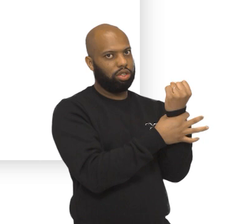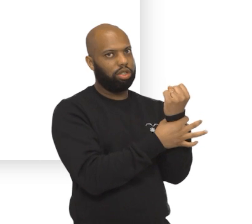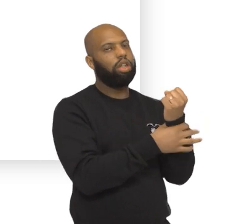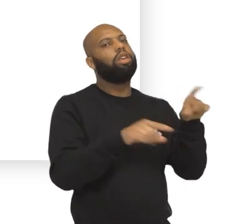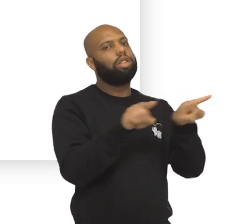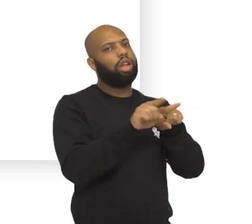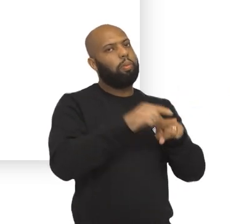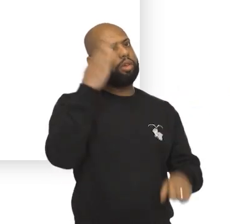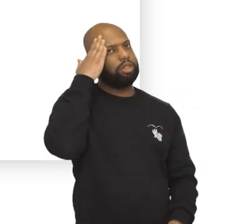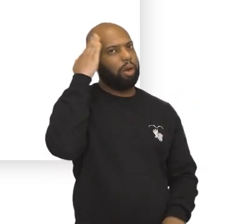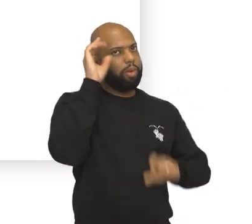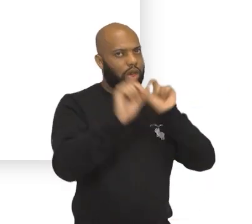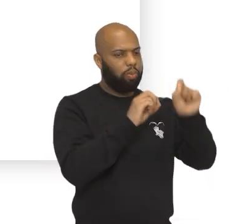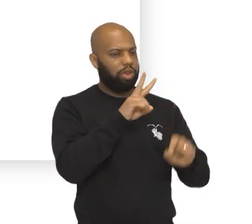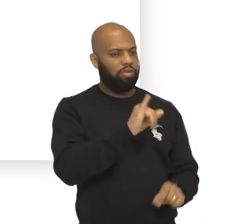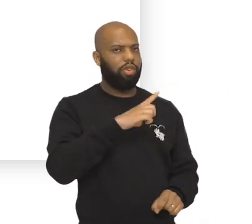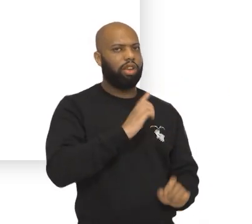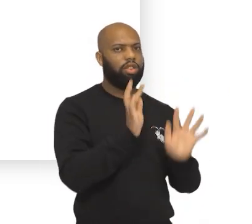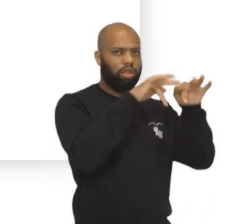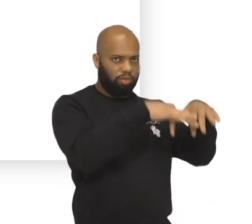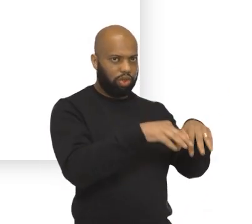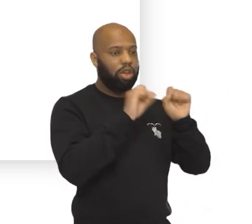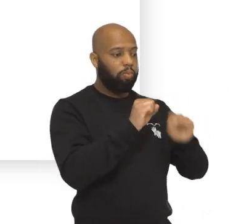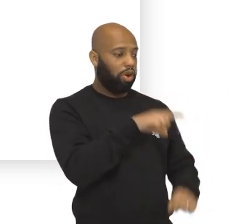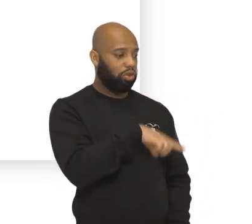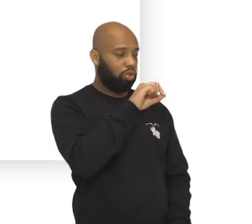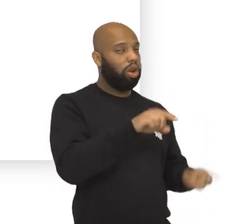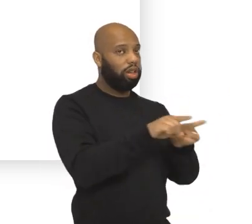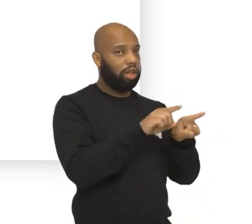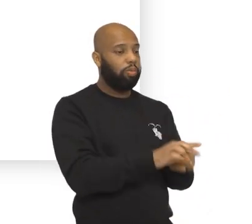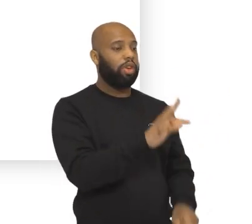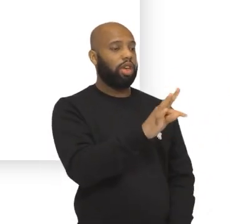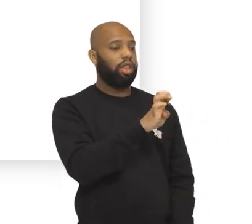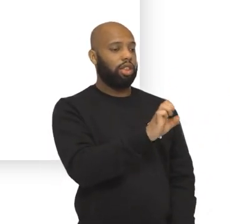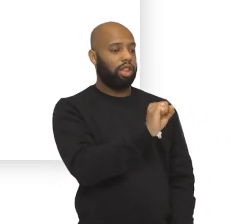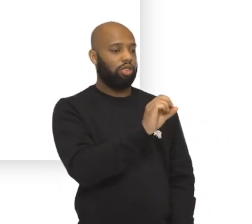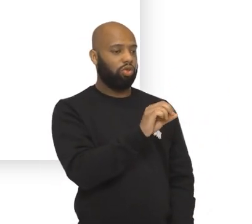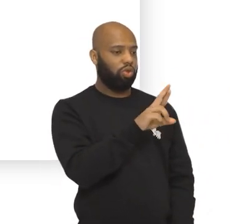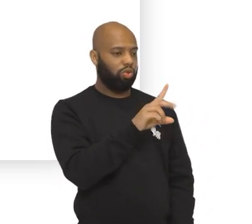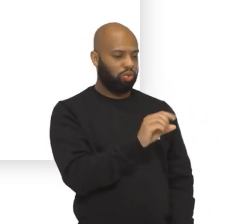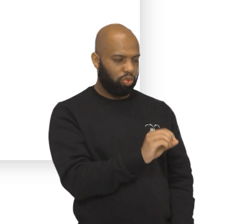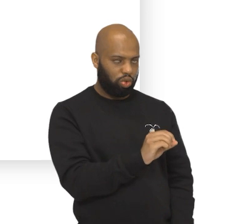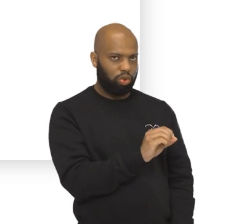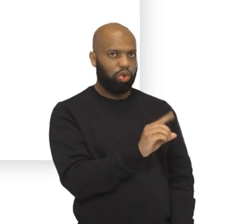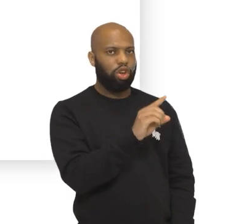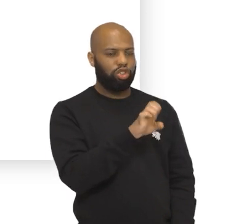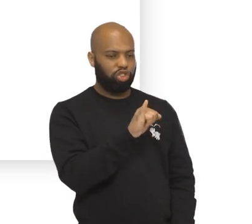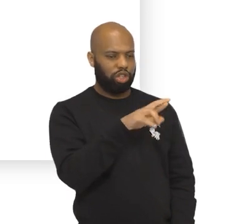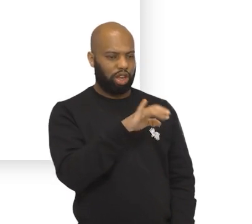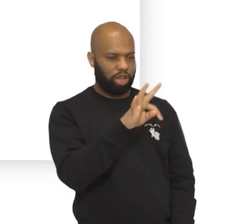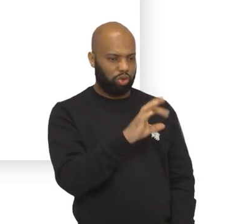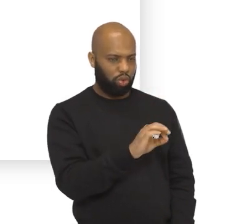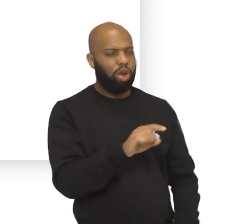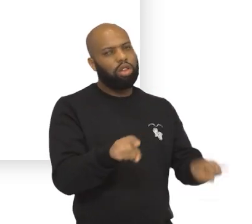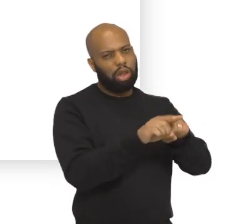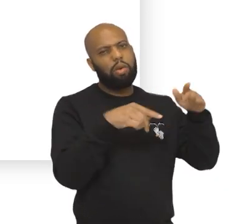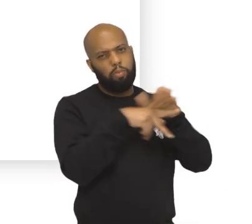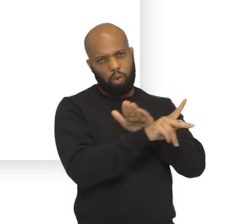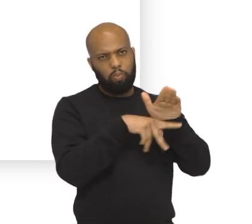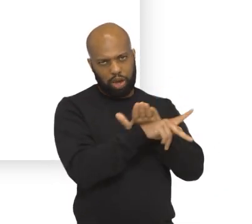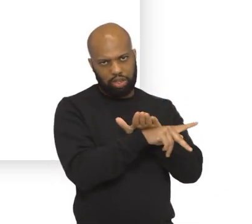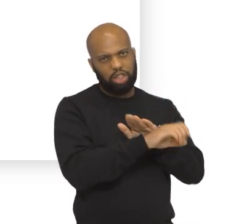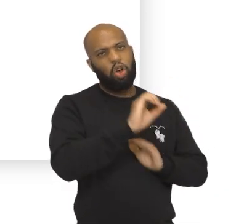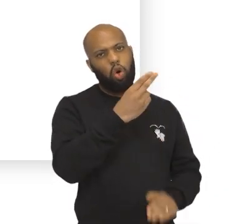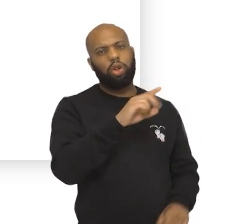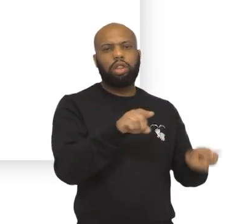que gosta de segurança e saber os valores que terá o final pode observar em directo a caderneta de poupança